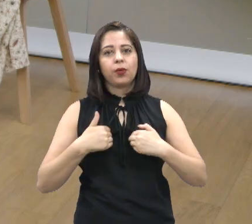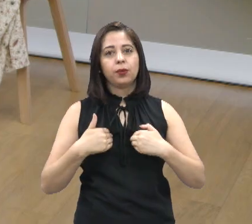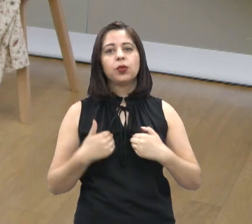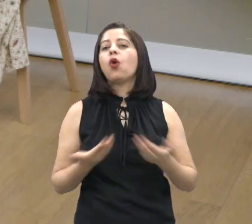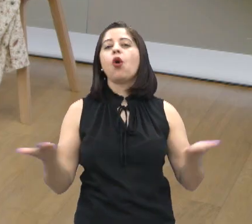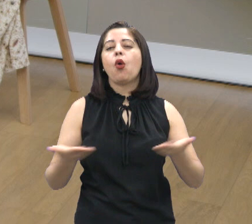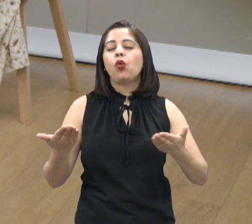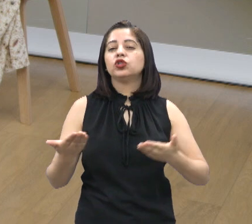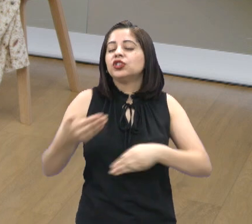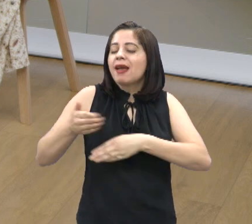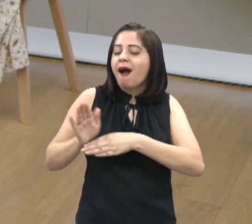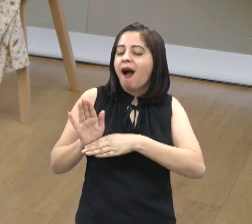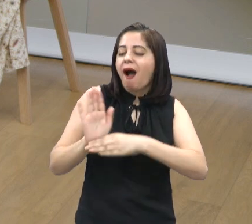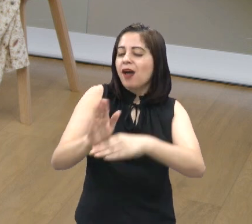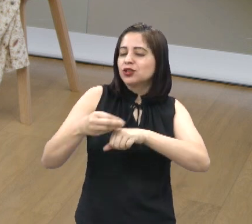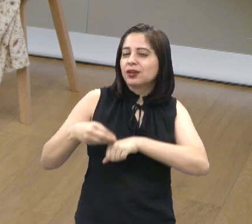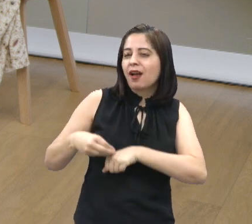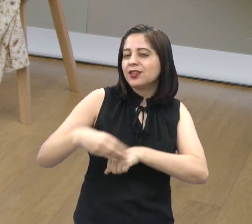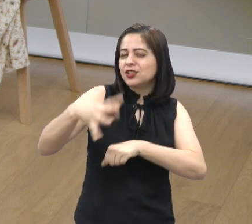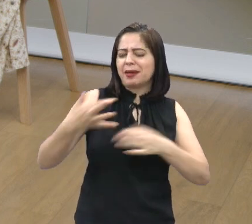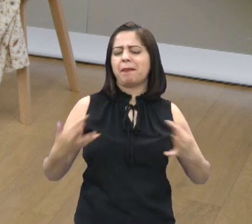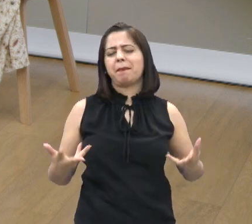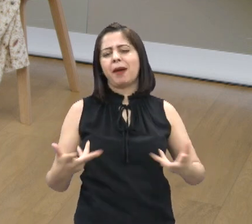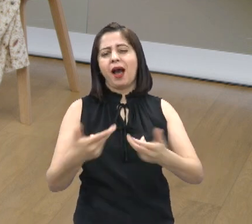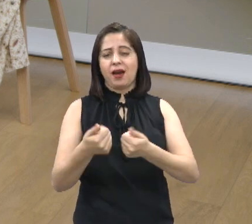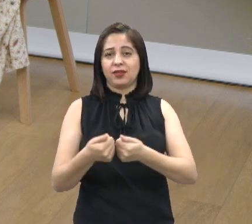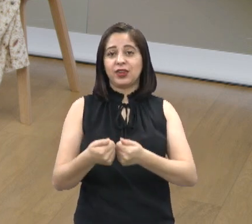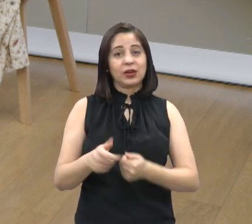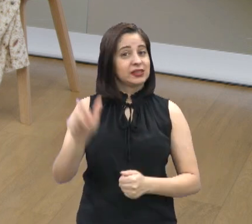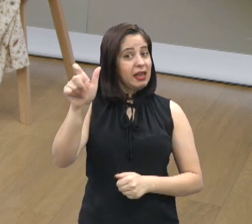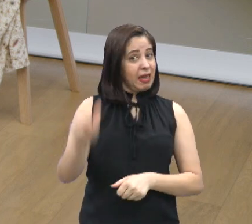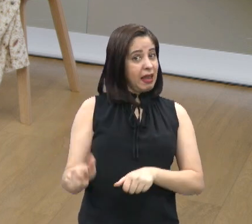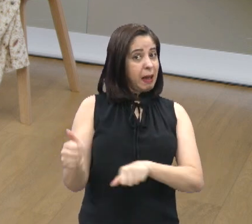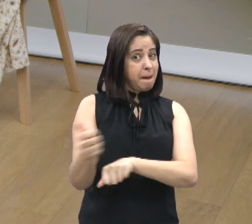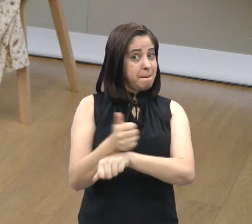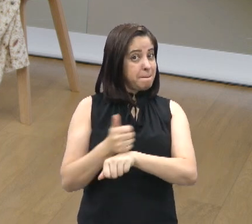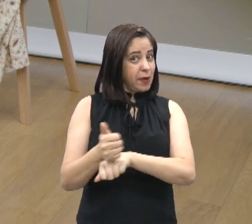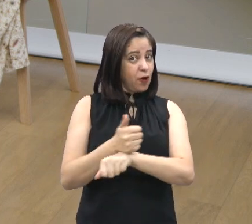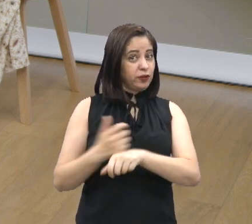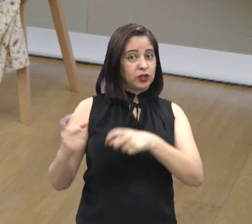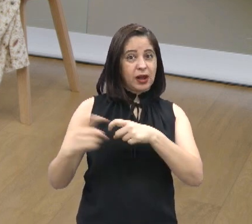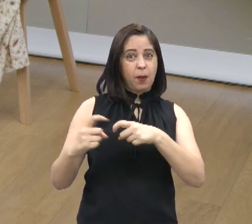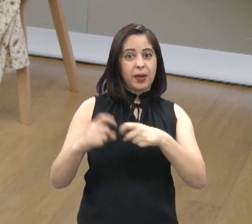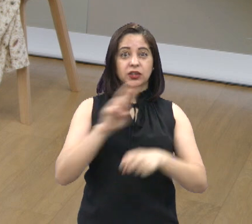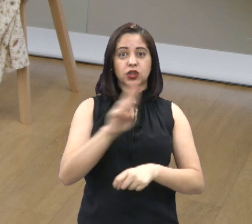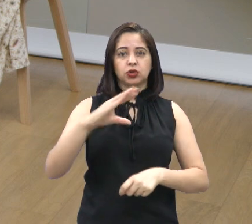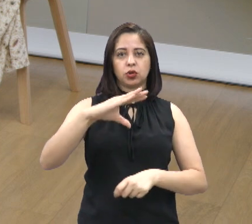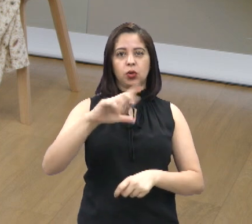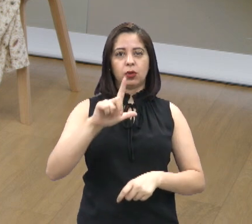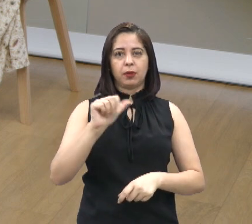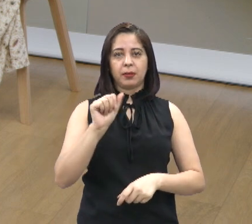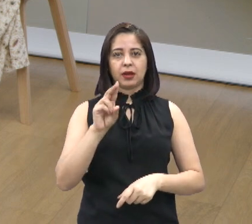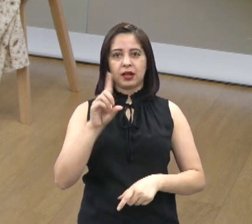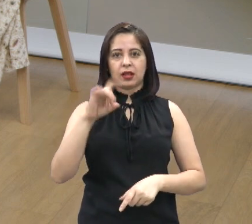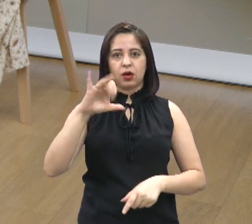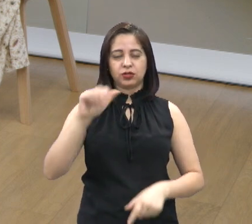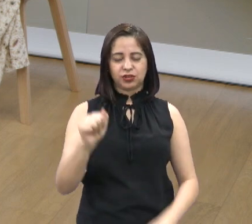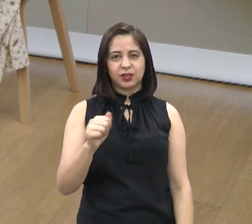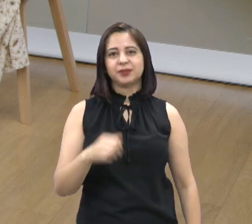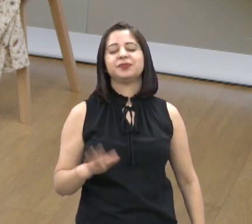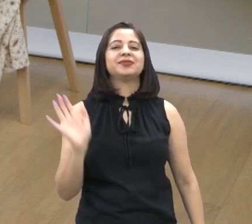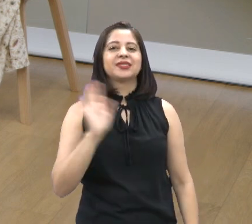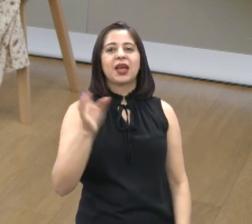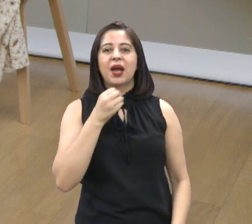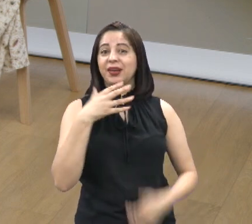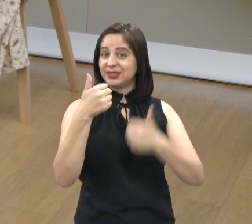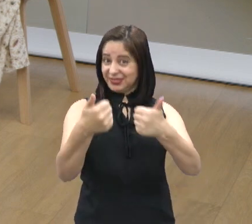vai ajudar a gente com dicas valiosas sobre esse assunto é a doutora Cláudia Giannini Macedo. Oi, doutora Cláudia,